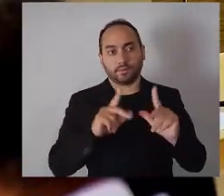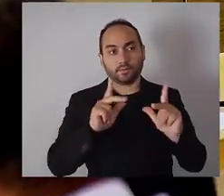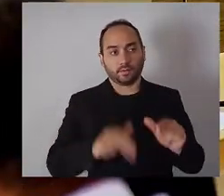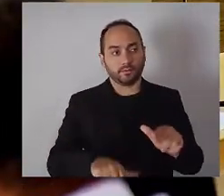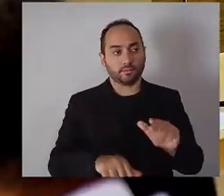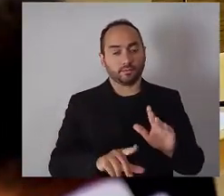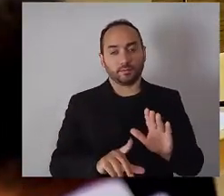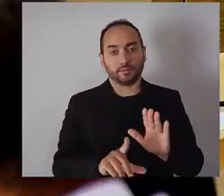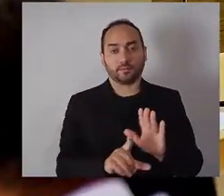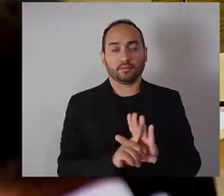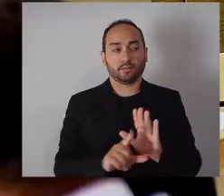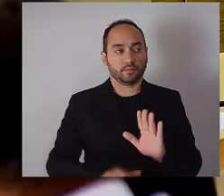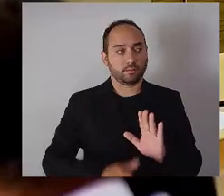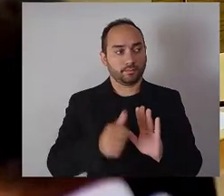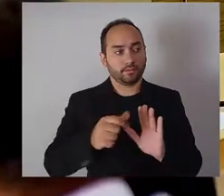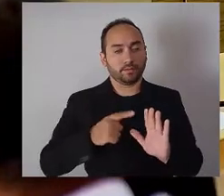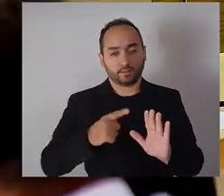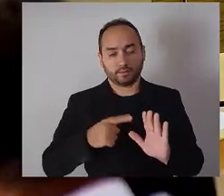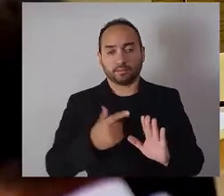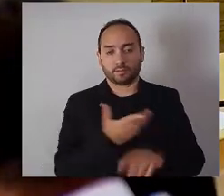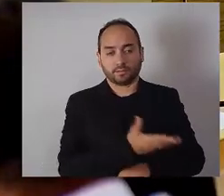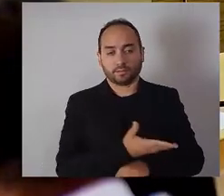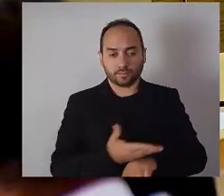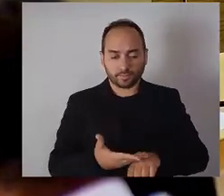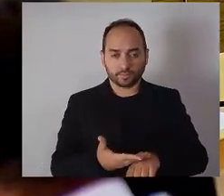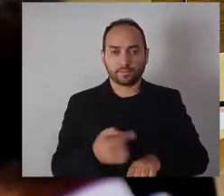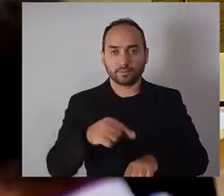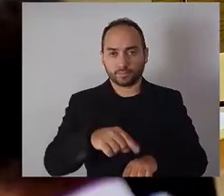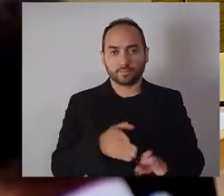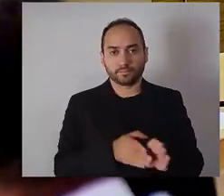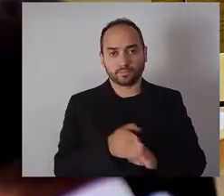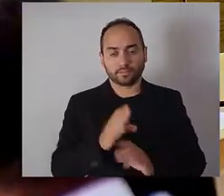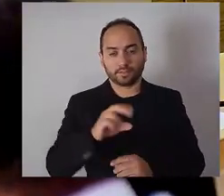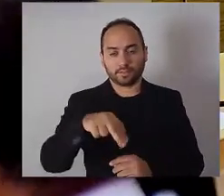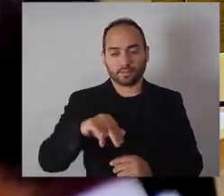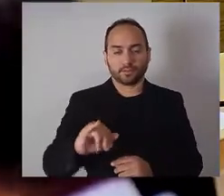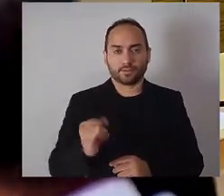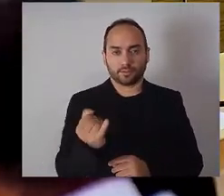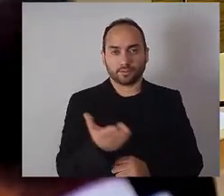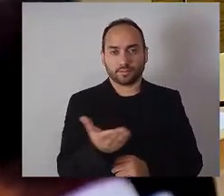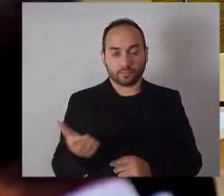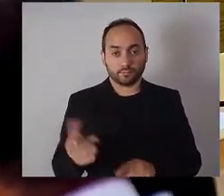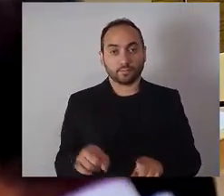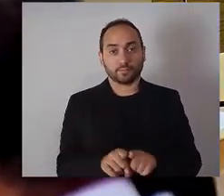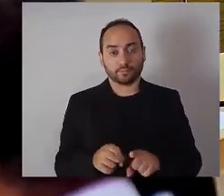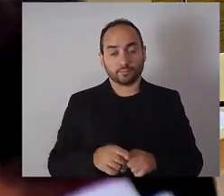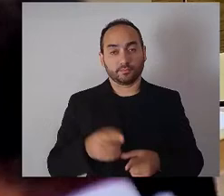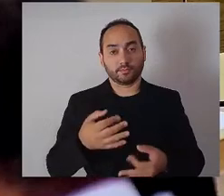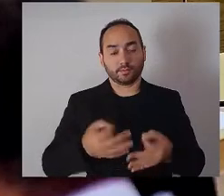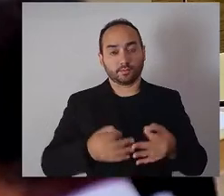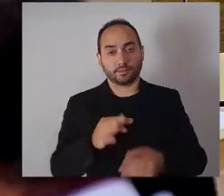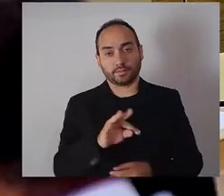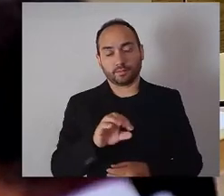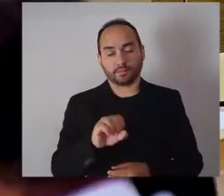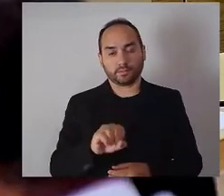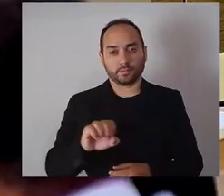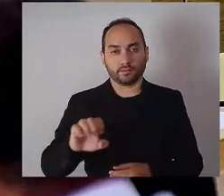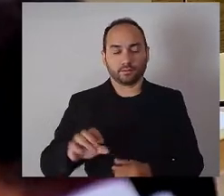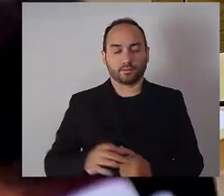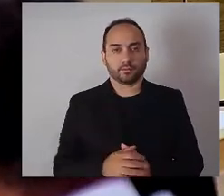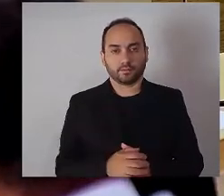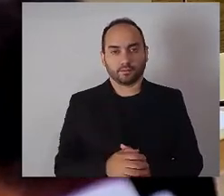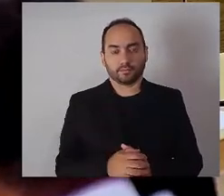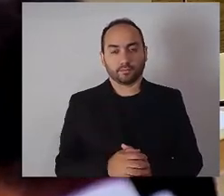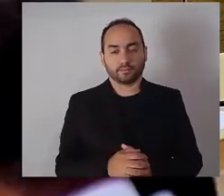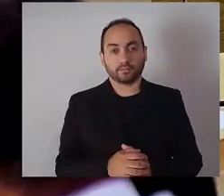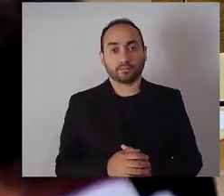melhores práticas e diretrizes do Conselho Nacional de Justiça e do Tribunal Superior Eleitoral, além